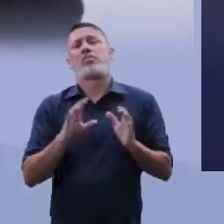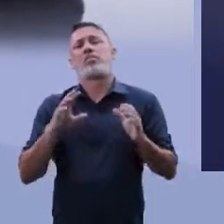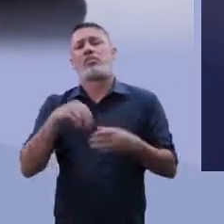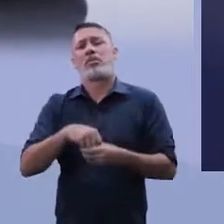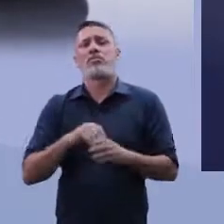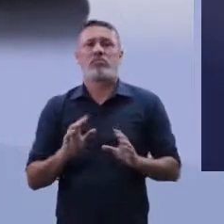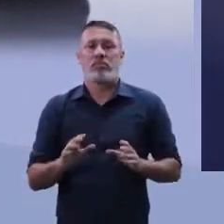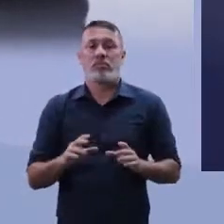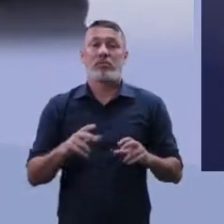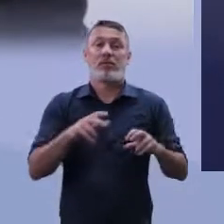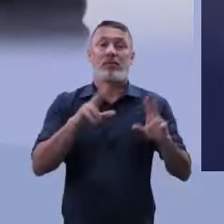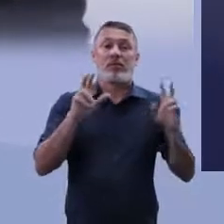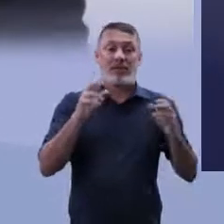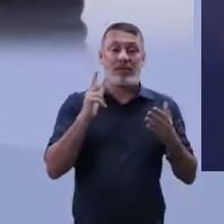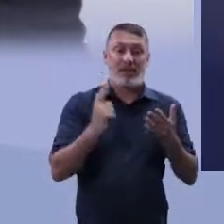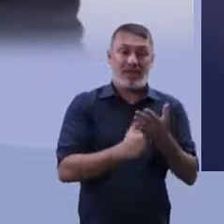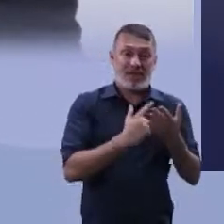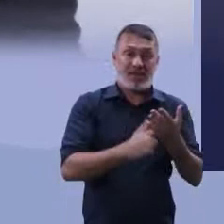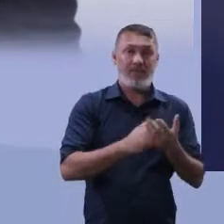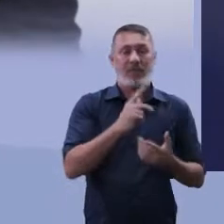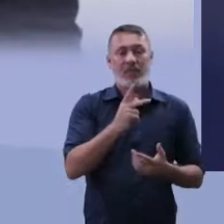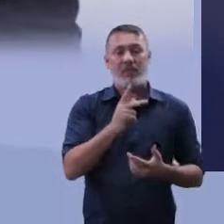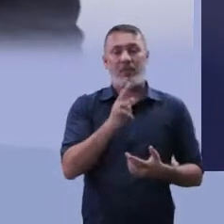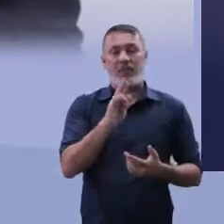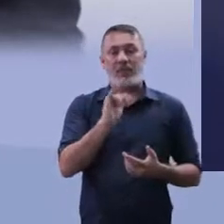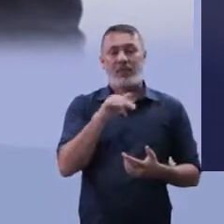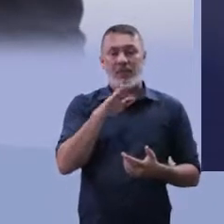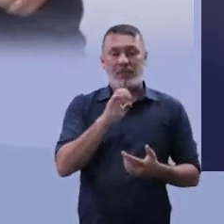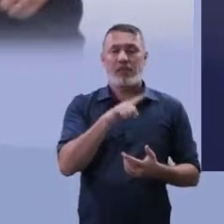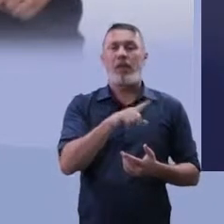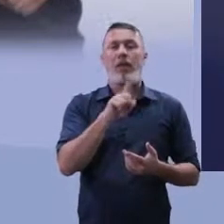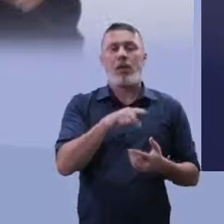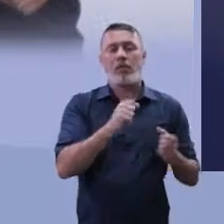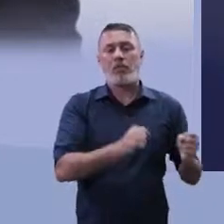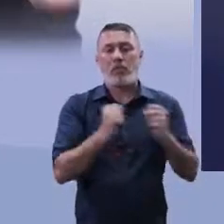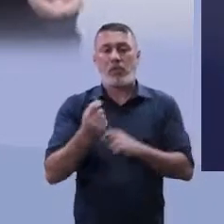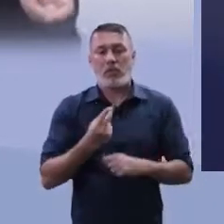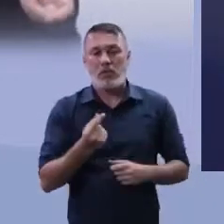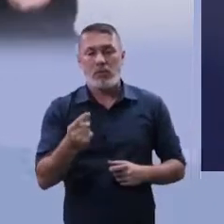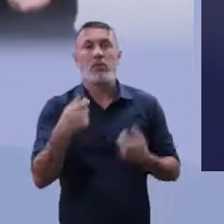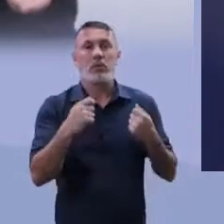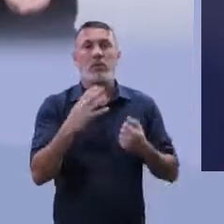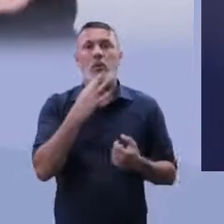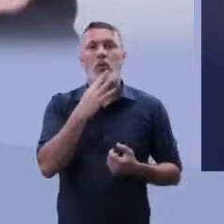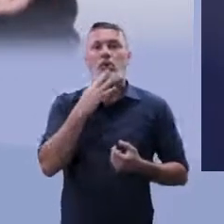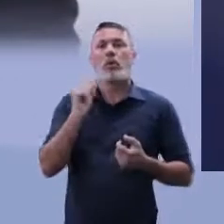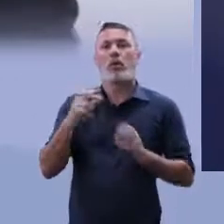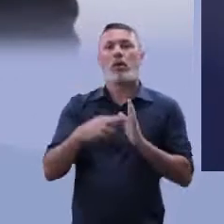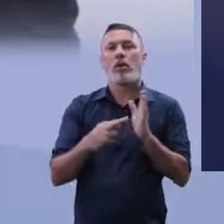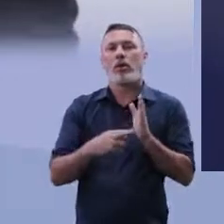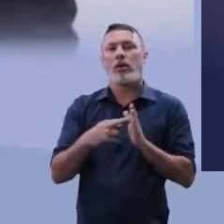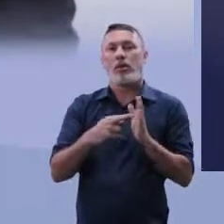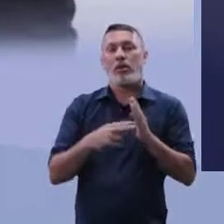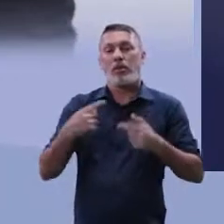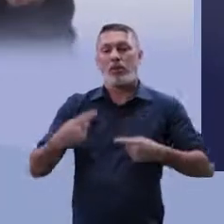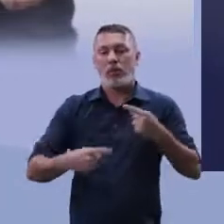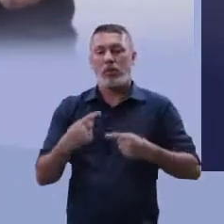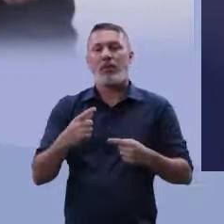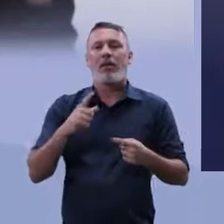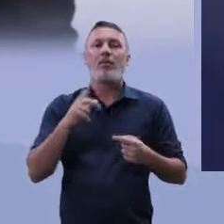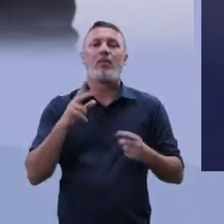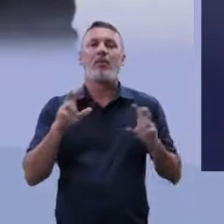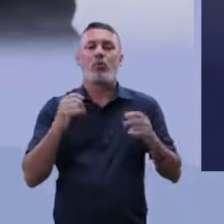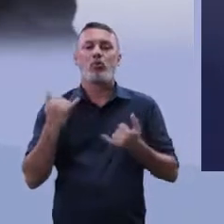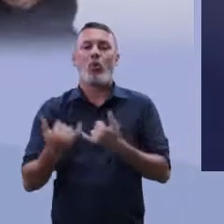jogo, segundo Maquiavel, e o príncipe que deseja se manter no poder tem que compreender isso, compreender essas regras, a regra do